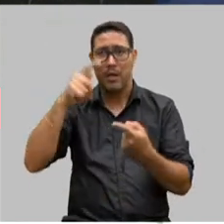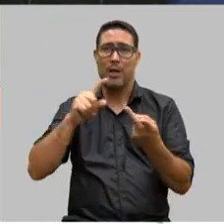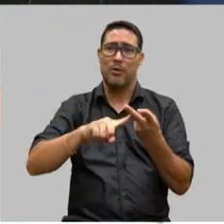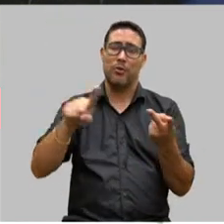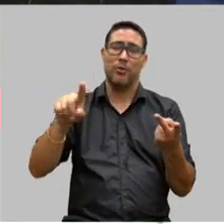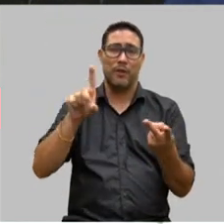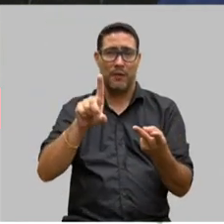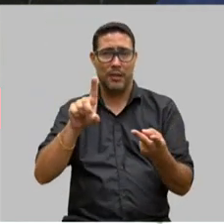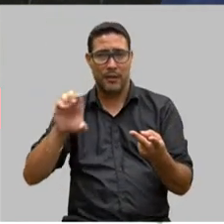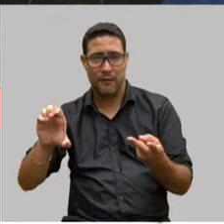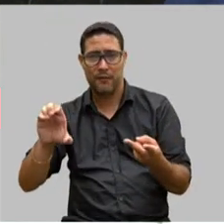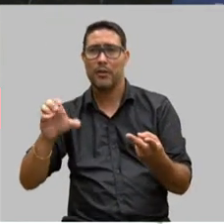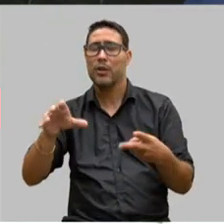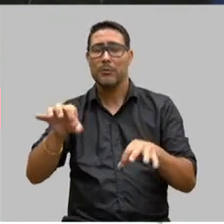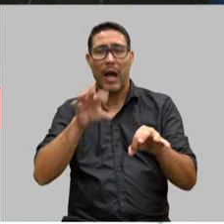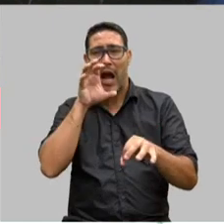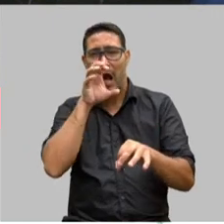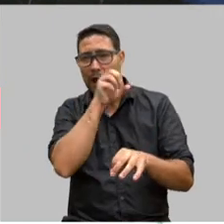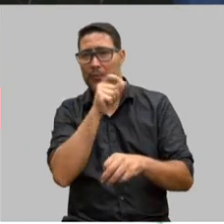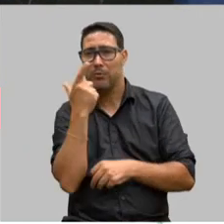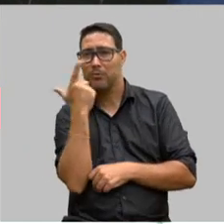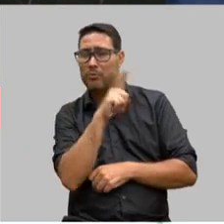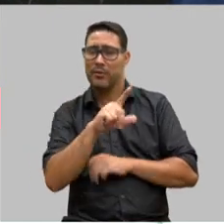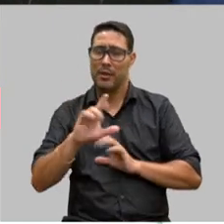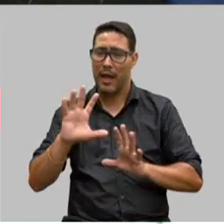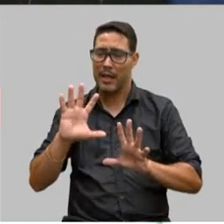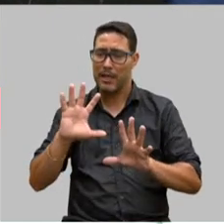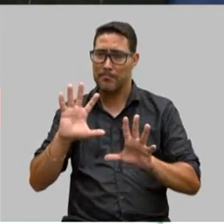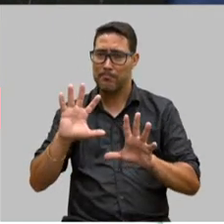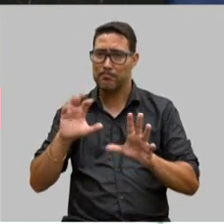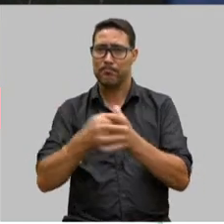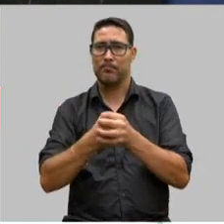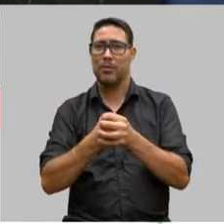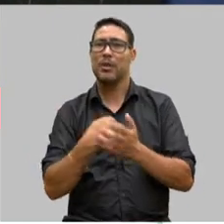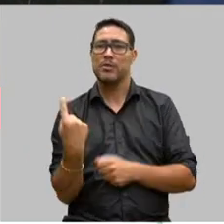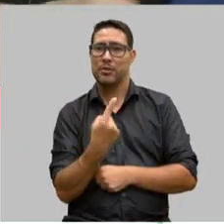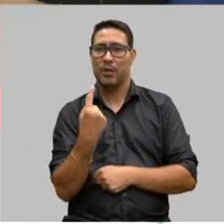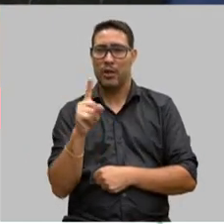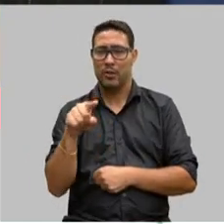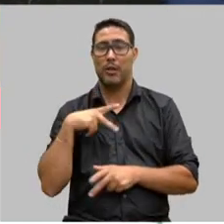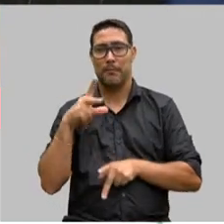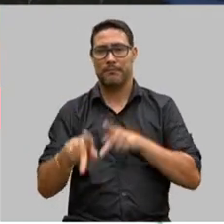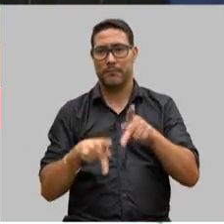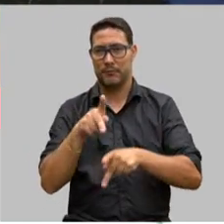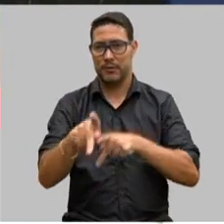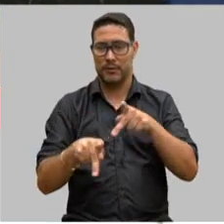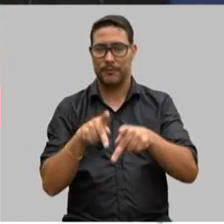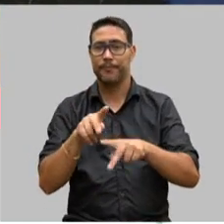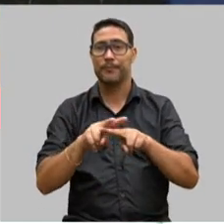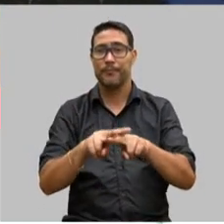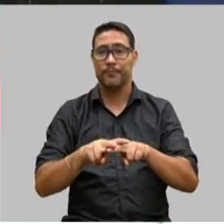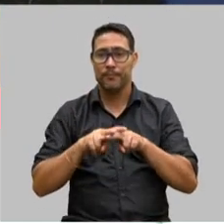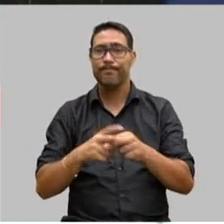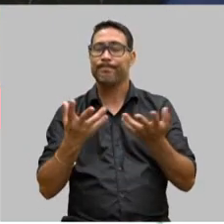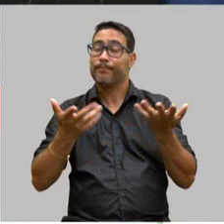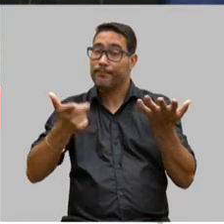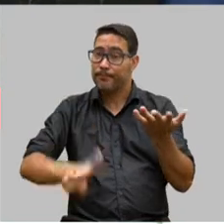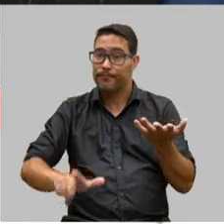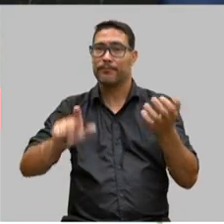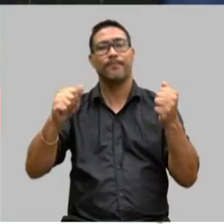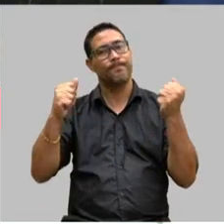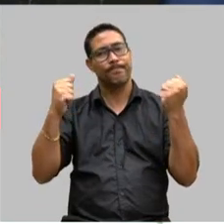de resposta rápida para que a gente possa proteger a nossa população. Então, presidente, queria mais uma vez te parabenizar por